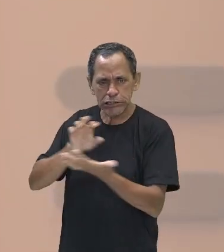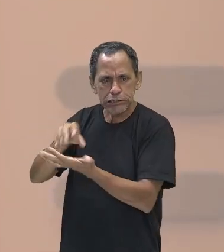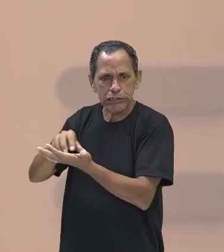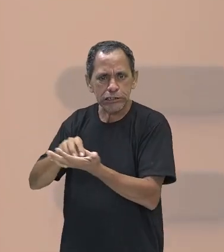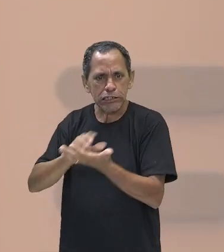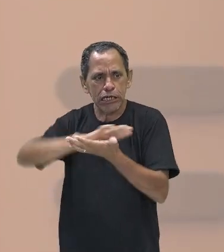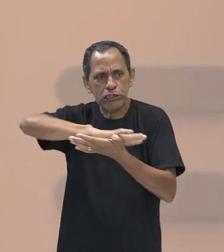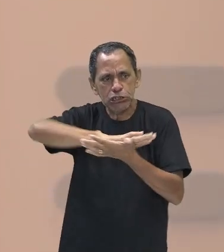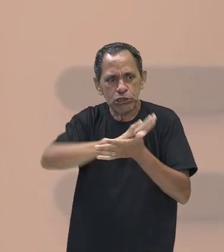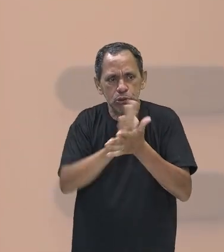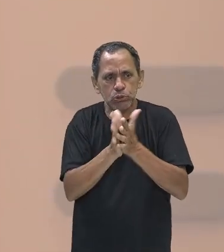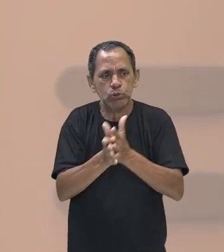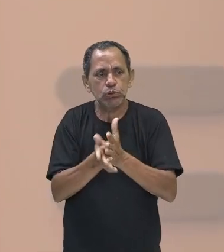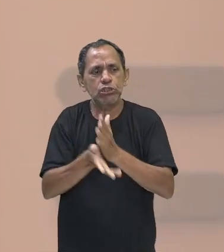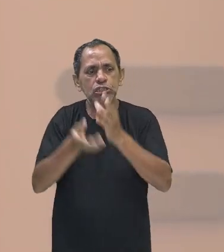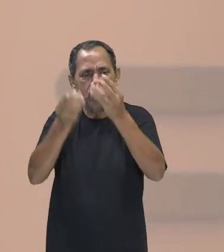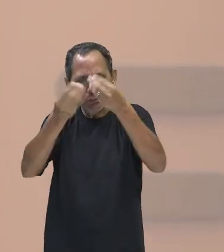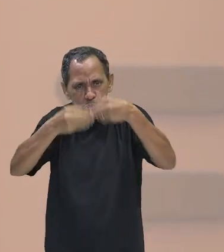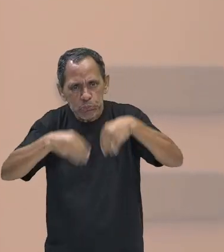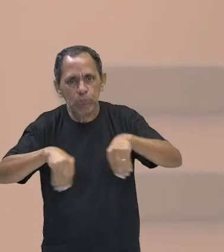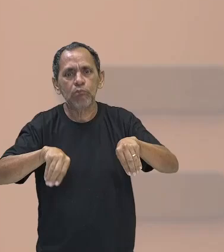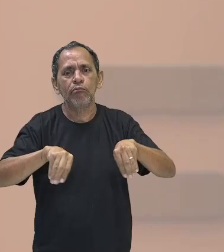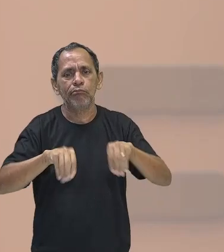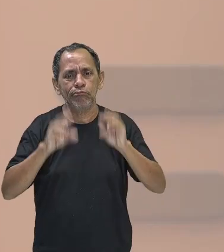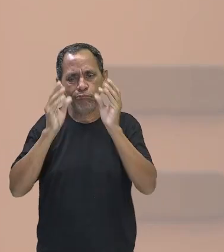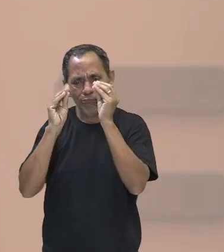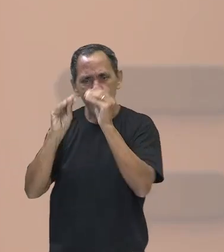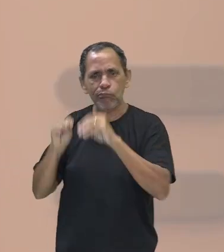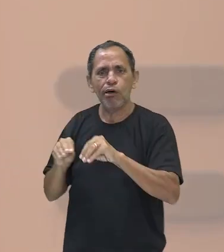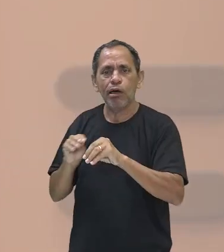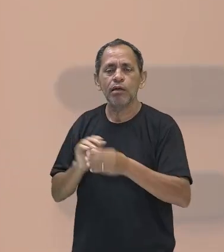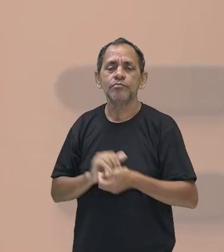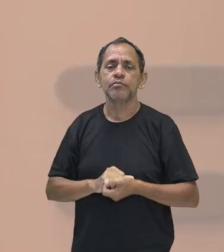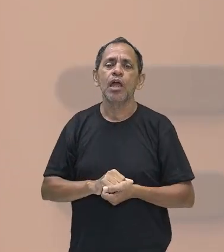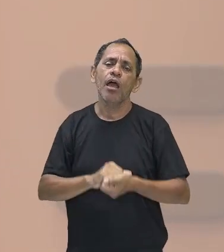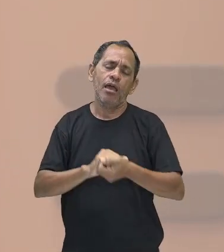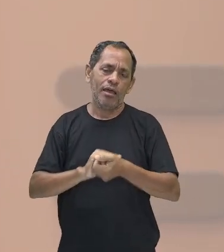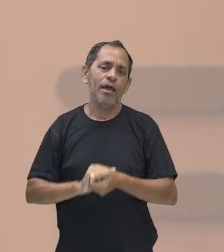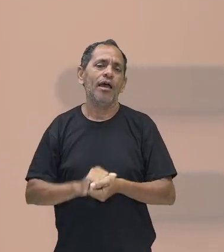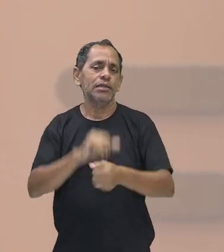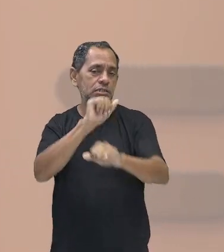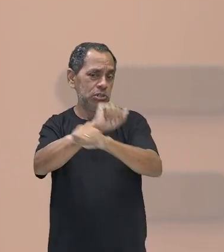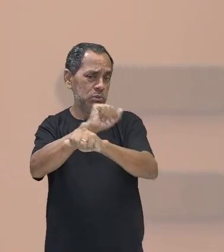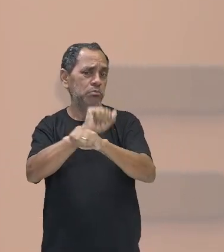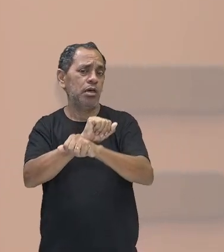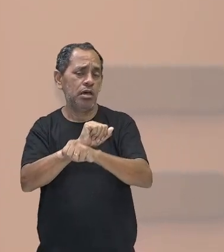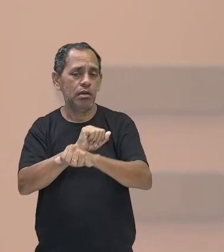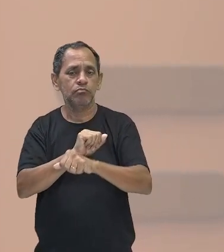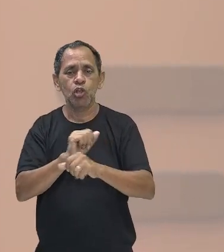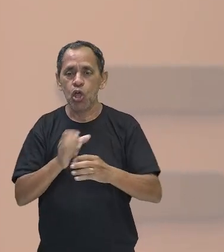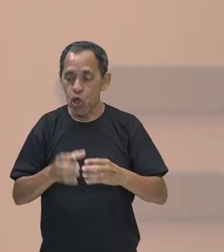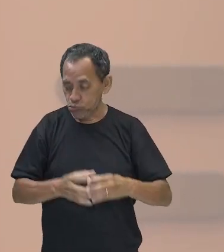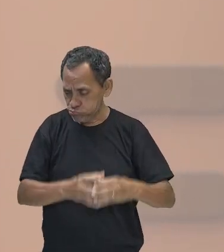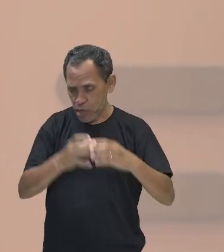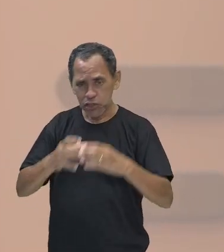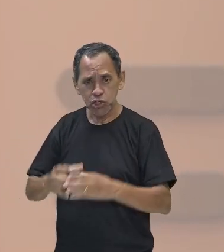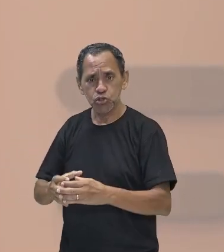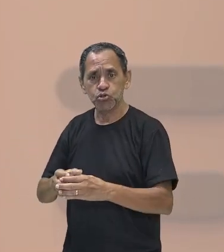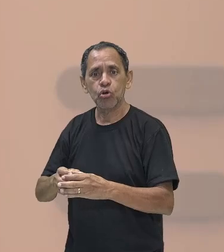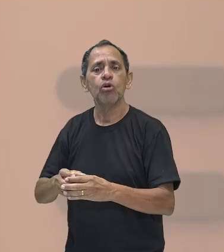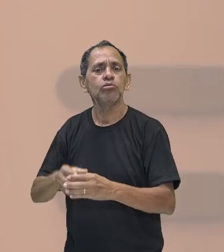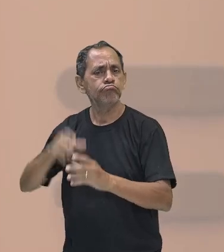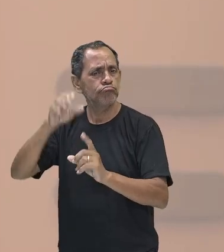tá? E aí deixa lá então elas brigarem, inclusive os macedônicos, eles incentivavam ainda mais eles